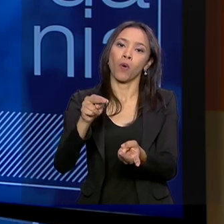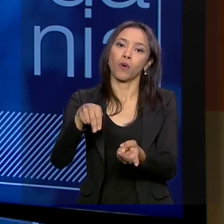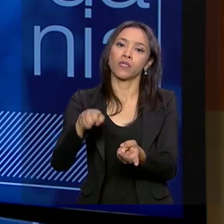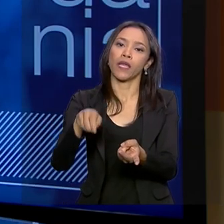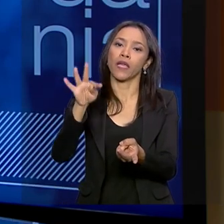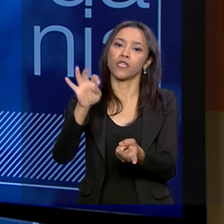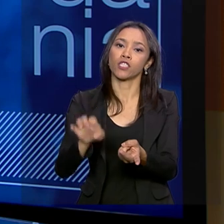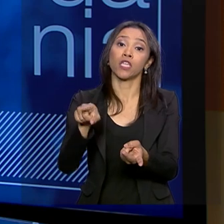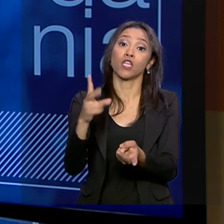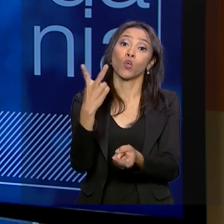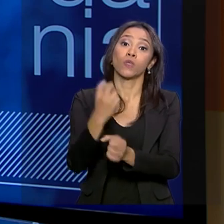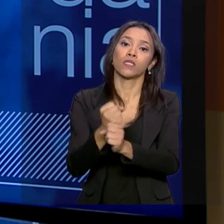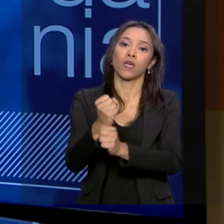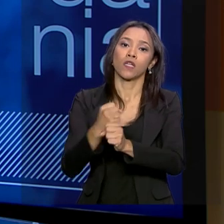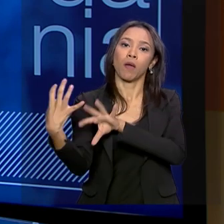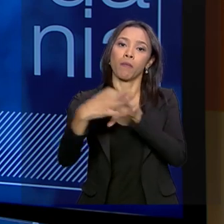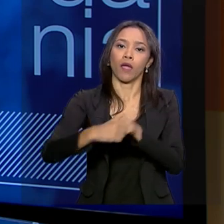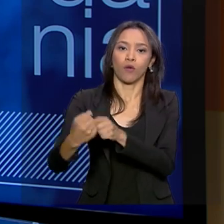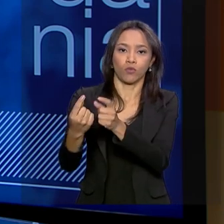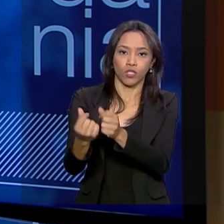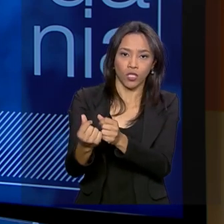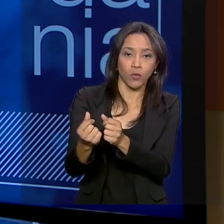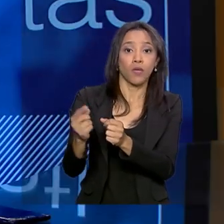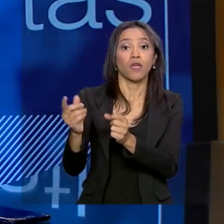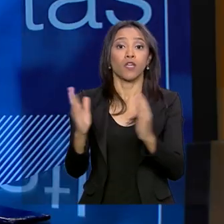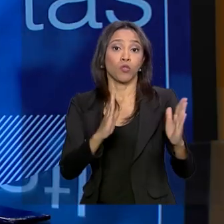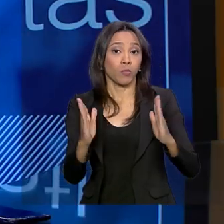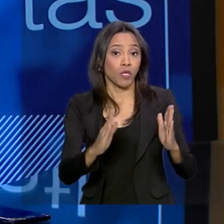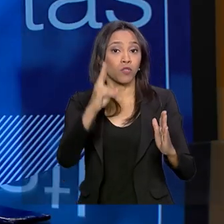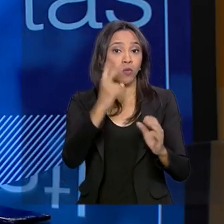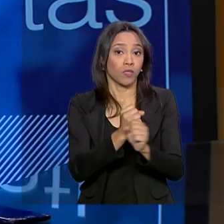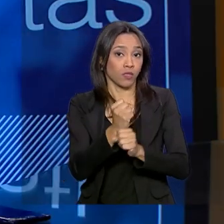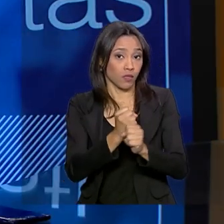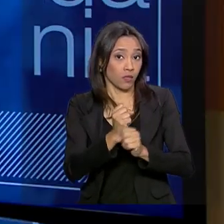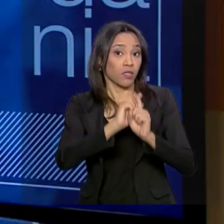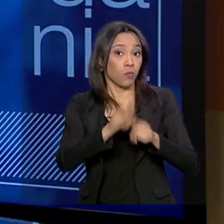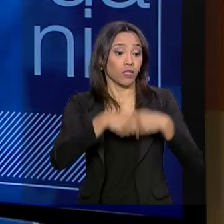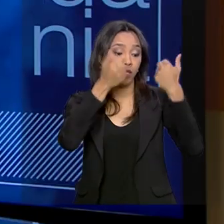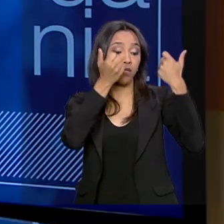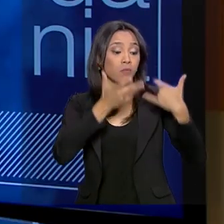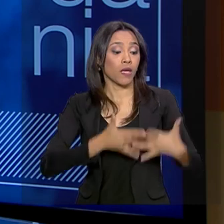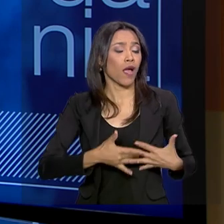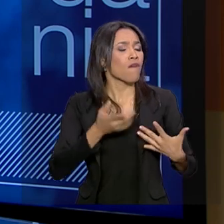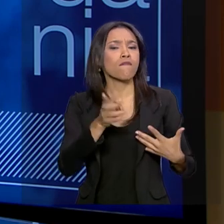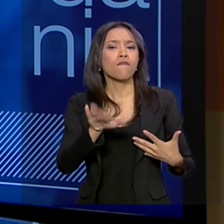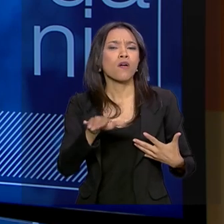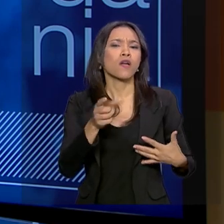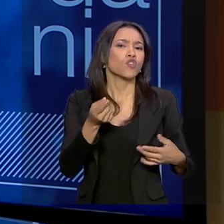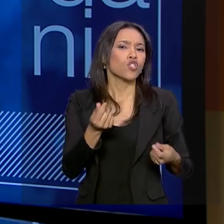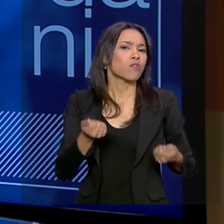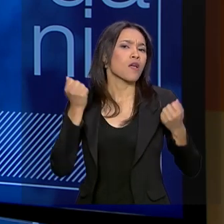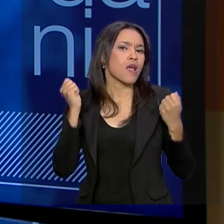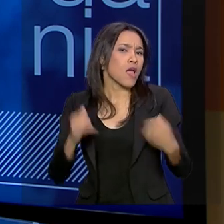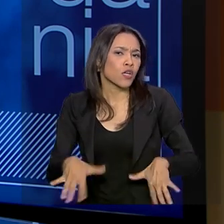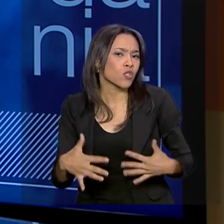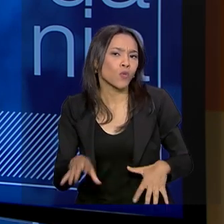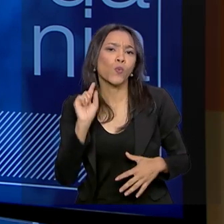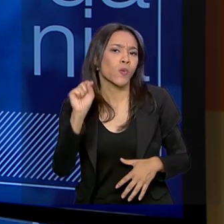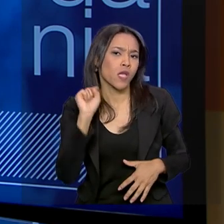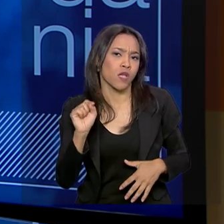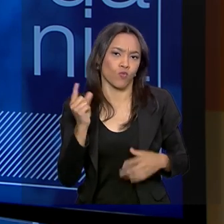recurso, aplicar o recurso e depois fazer a prestação de contas. Perfeito. Ele apresenta a prestação de contas à Secretaria